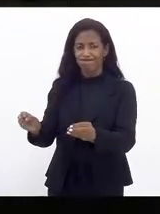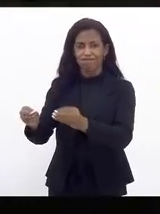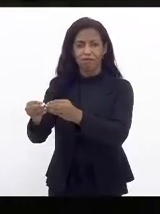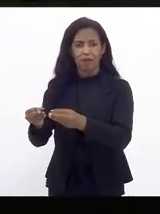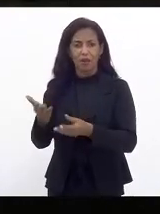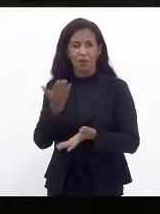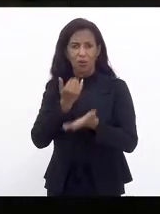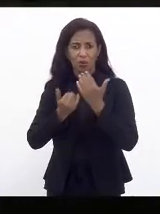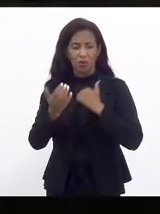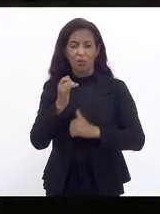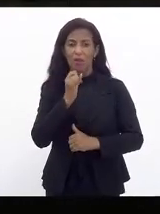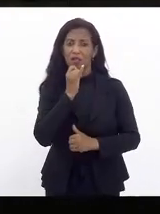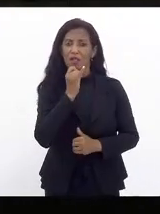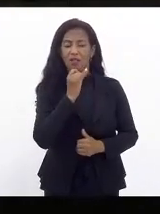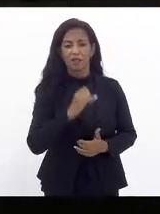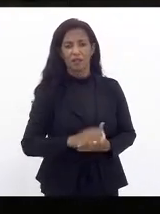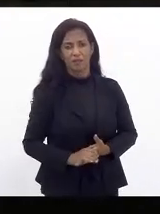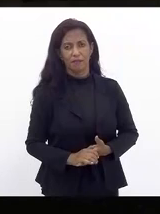alimentação.